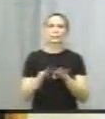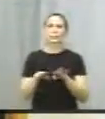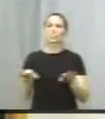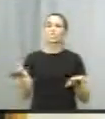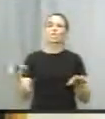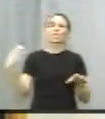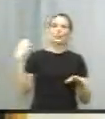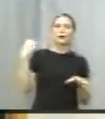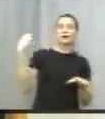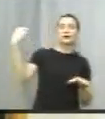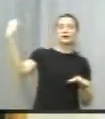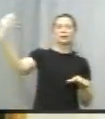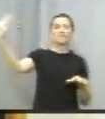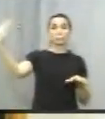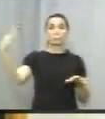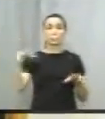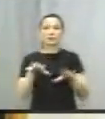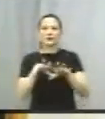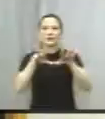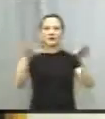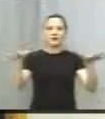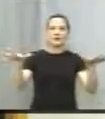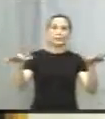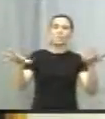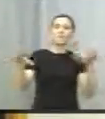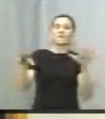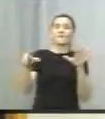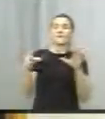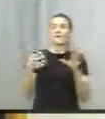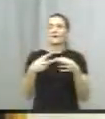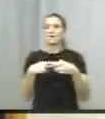enfim, abre um outro leque aí de possibilidades